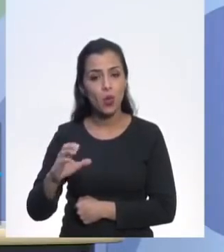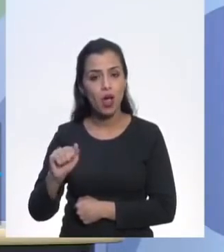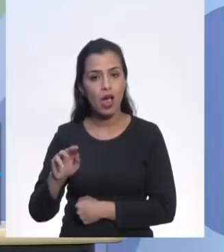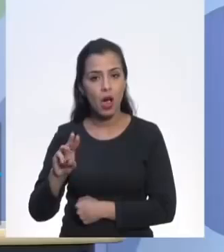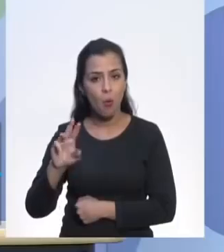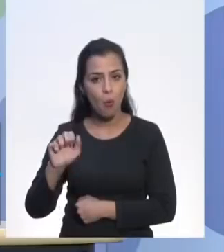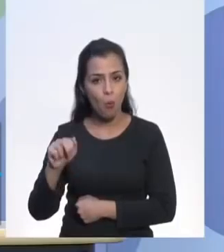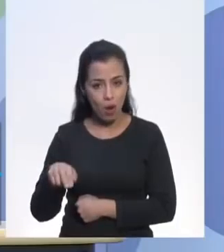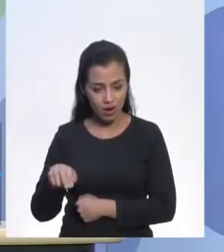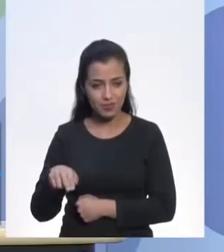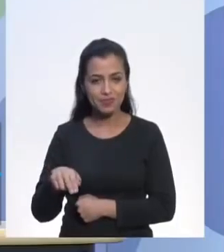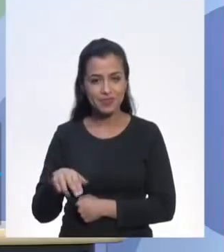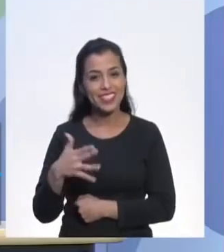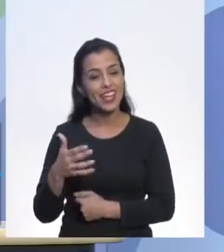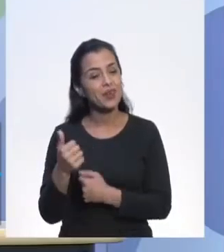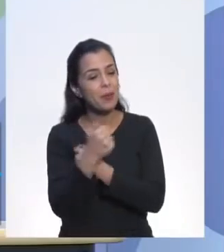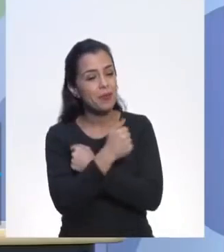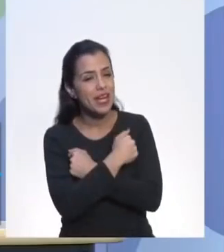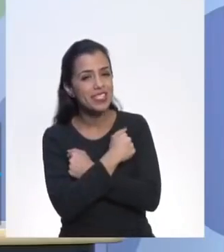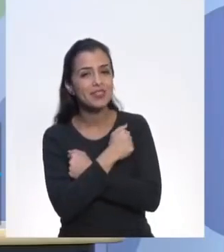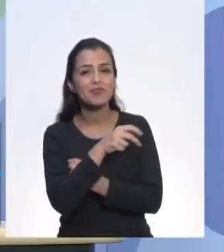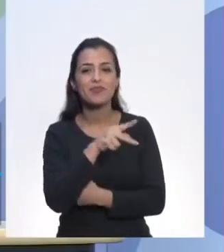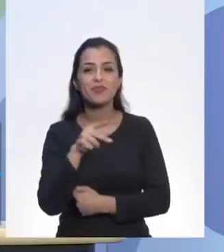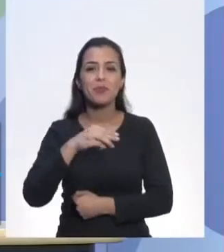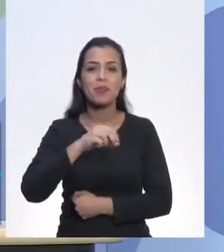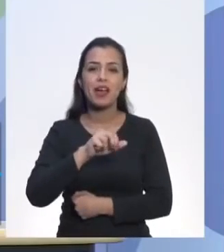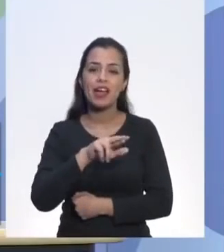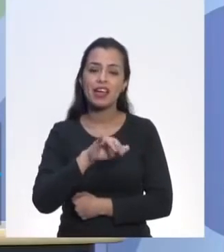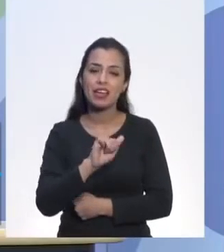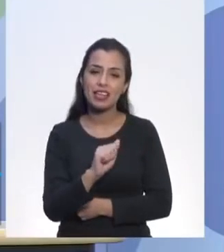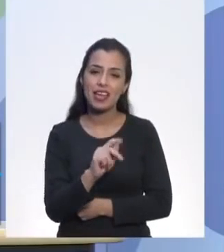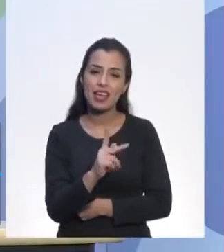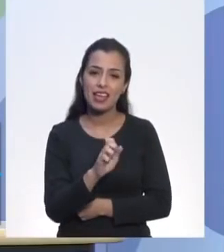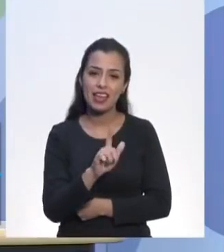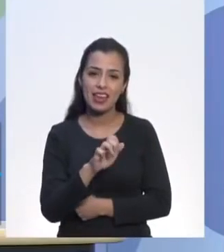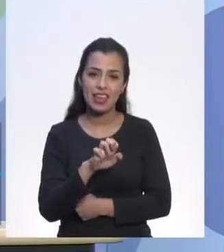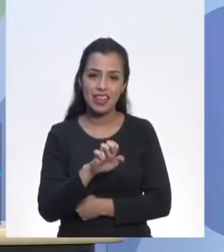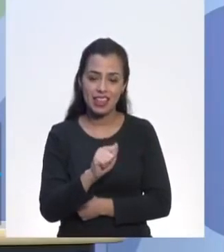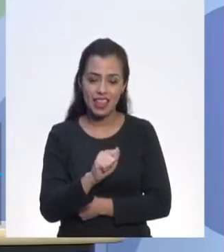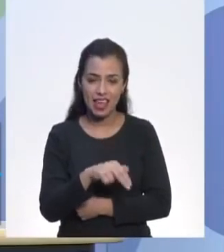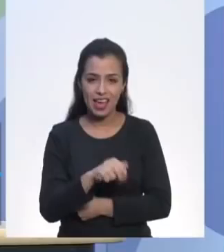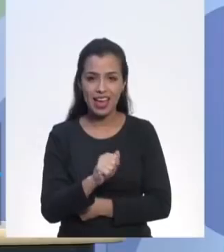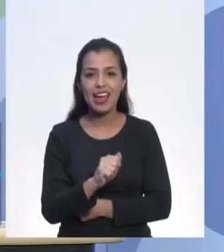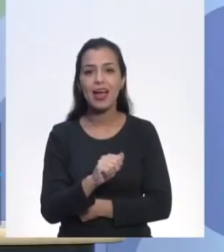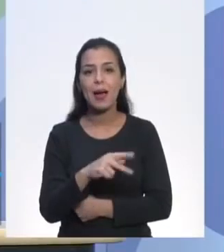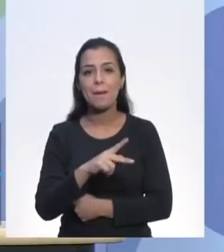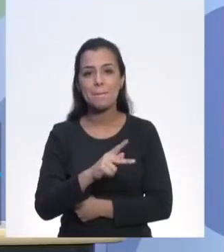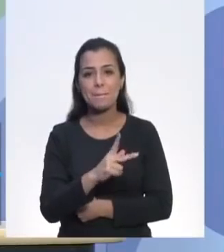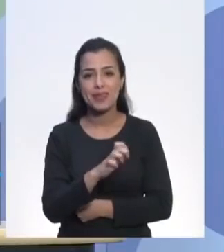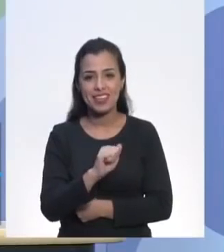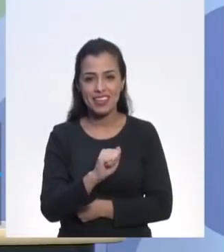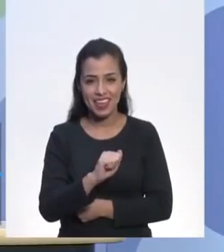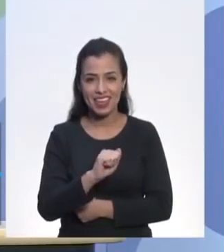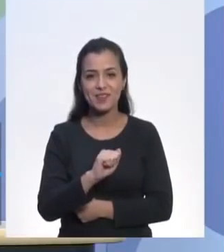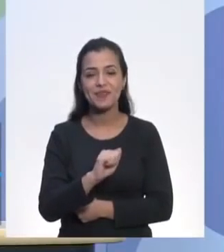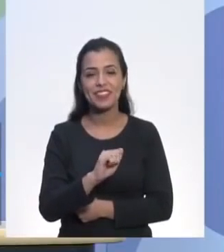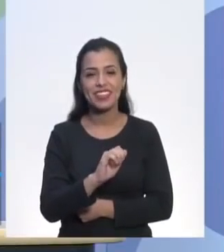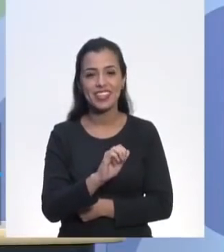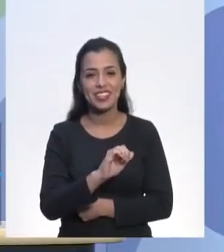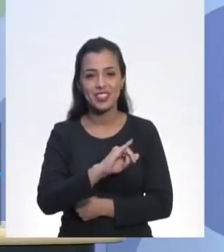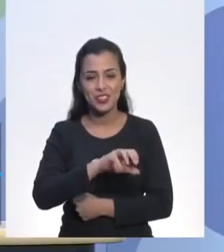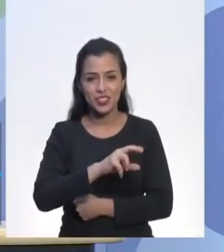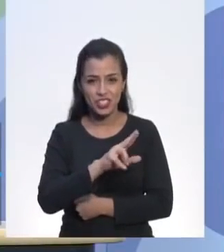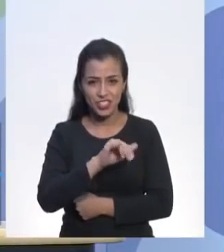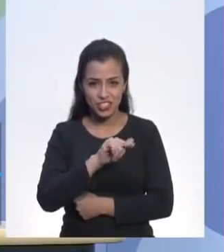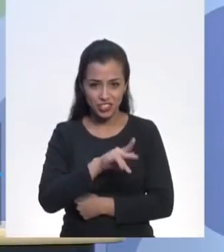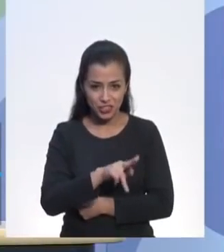nenhum ainda. A Maria Helena, a Penha, a Andréia, o João, a Cristiane, o Gil, o Dorival, o Sérgio, a